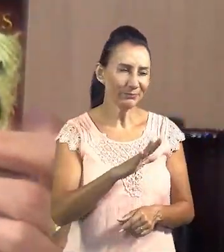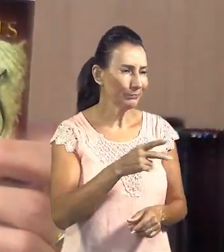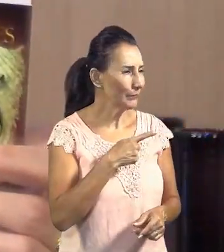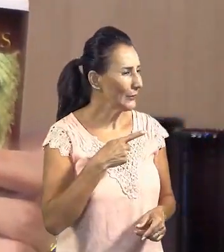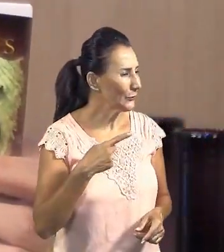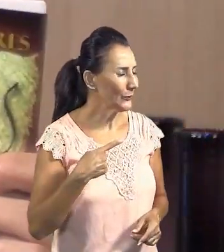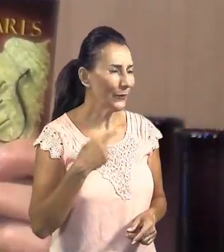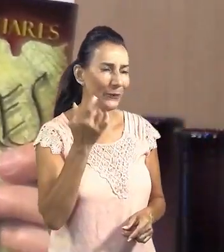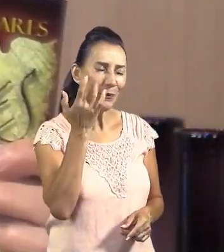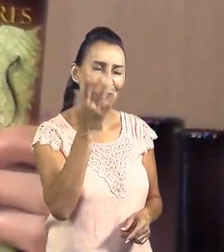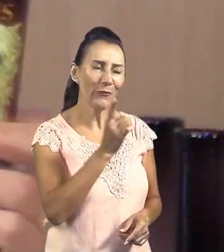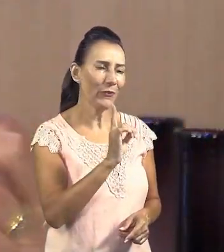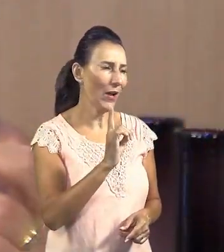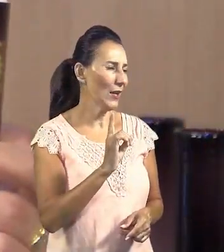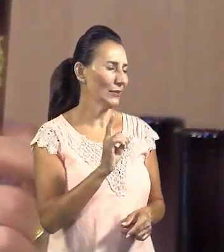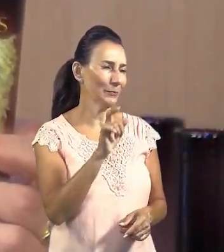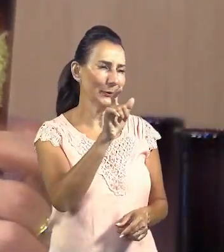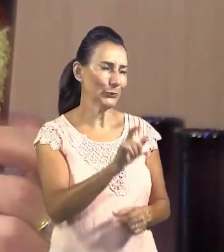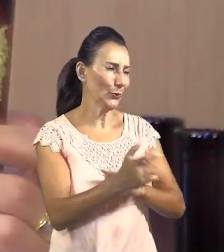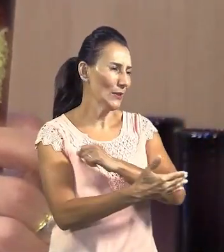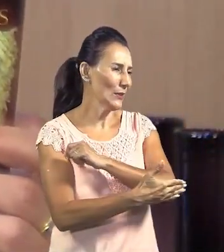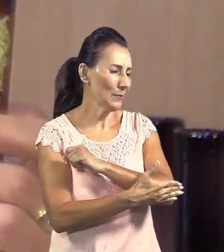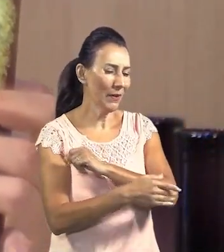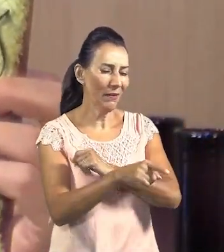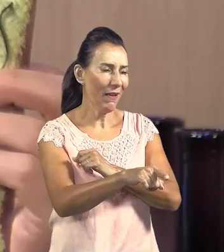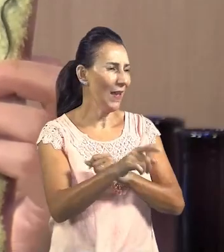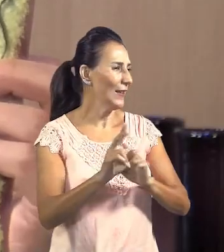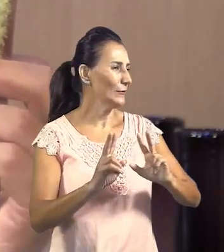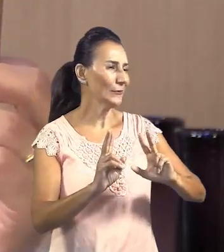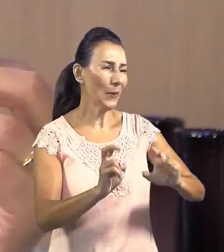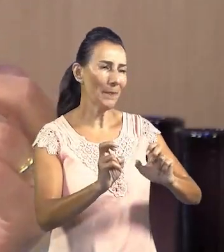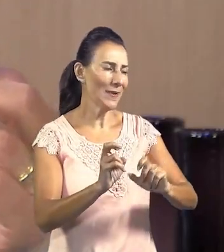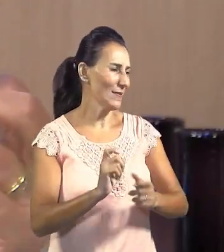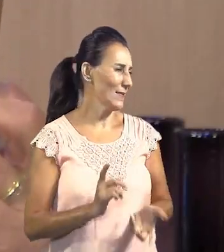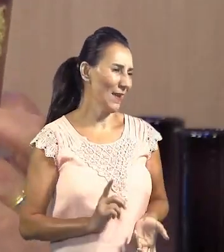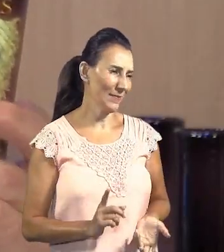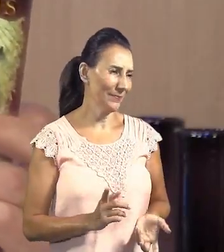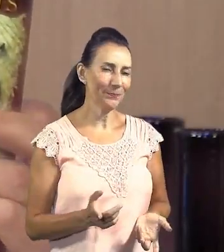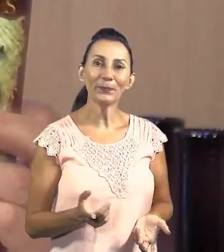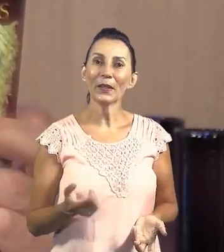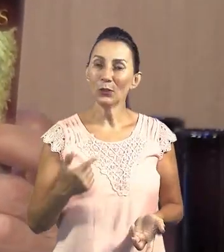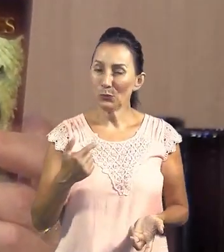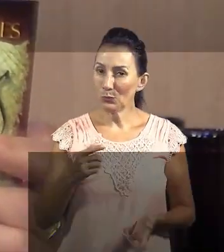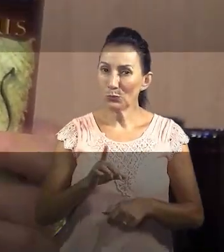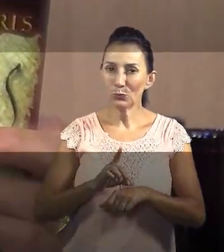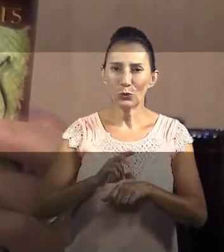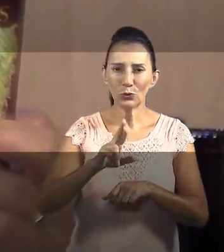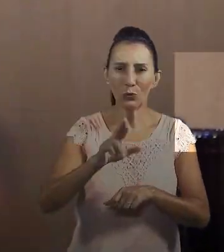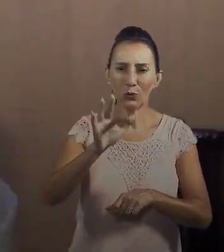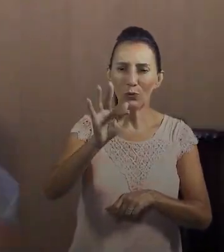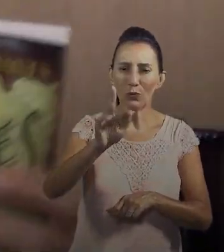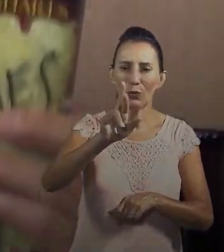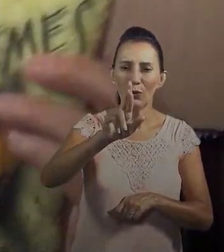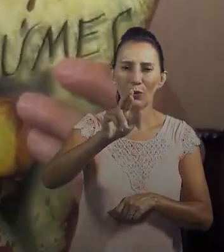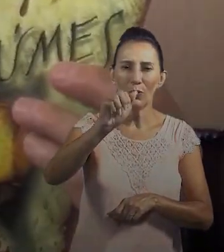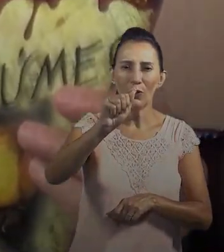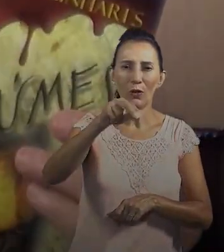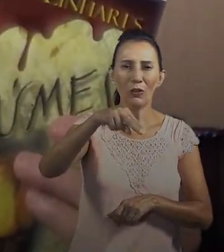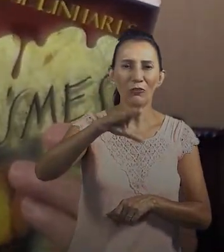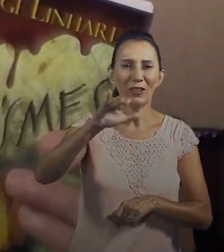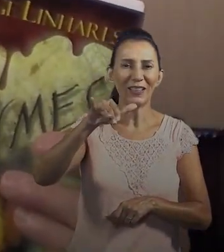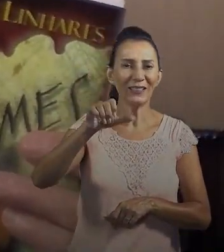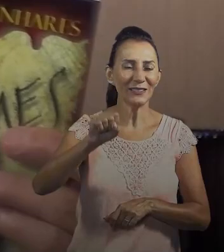não é fácil lidar com uma pessoa ciumenta. Ela não percebe. Os nossos psicanalistas, doutor Francis e